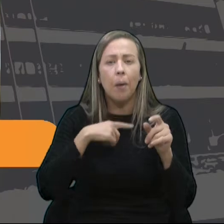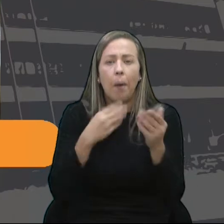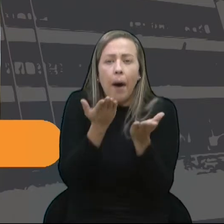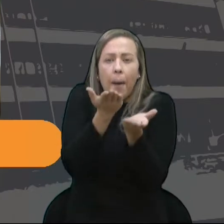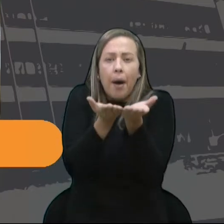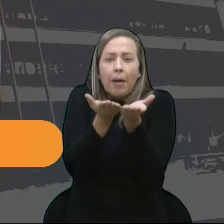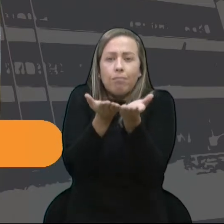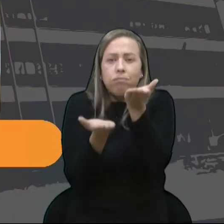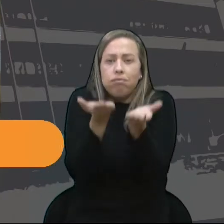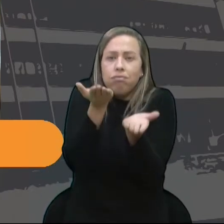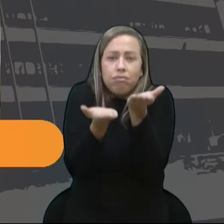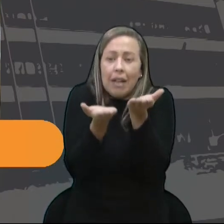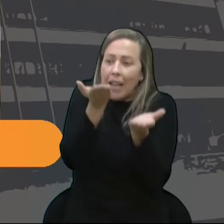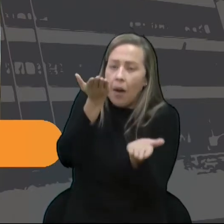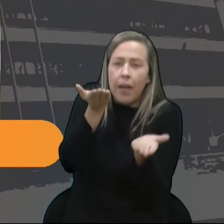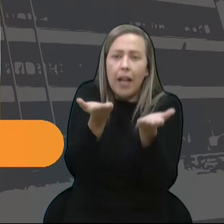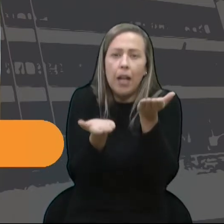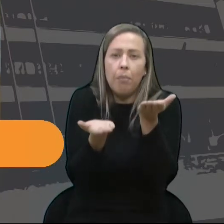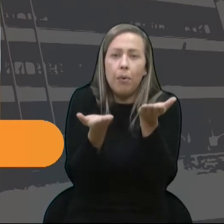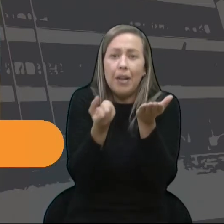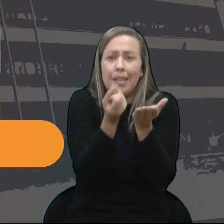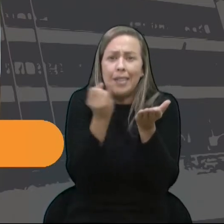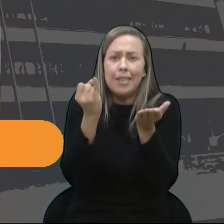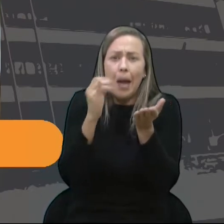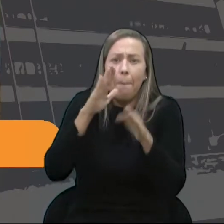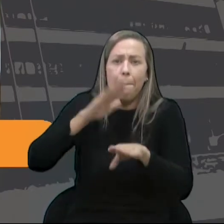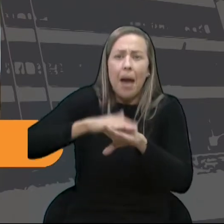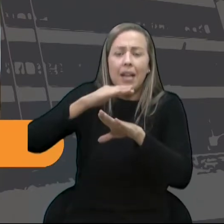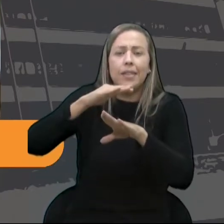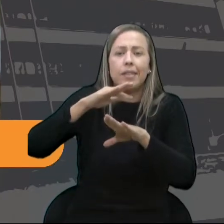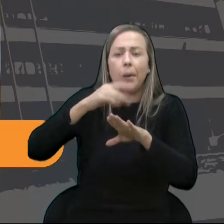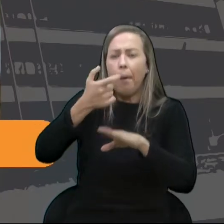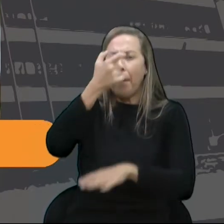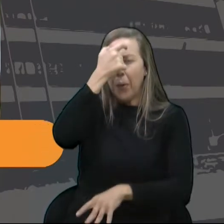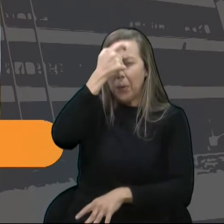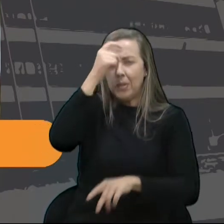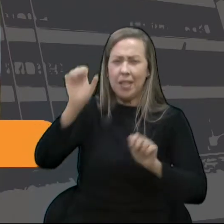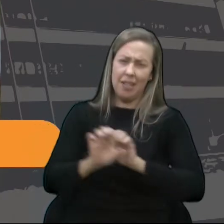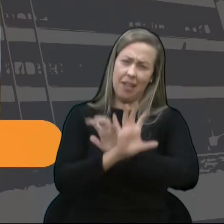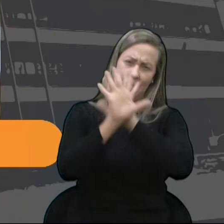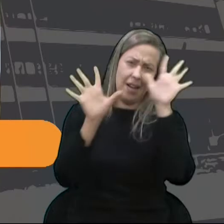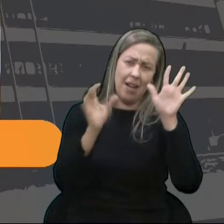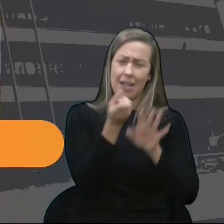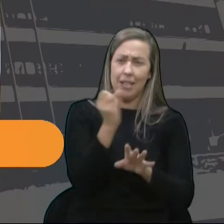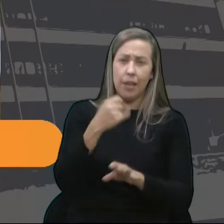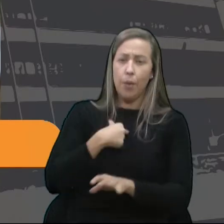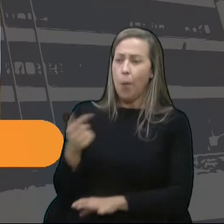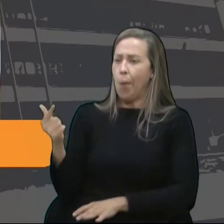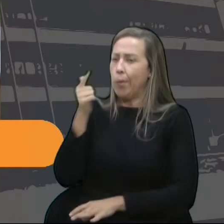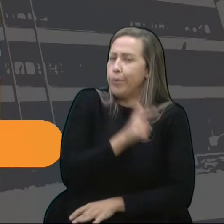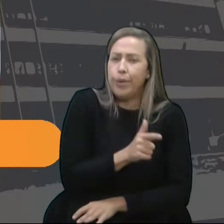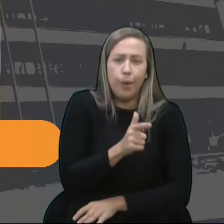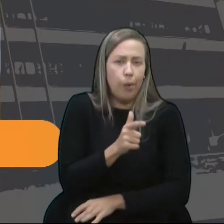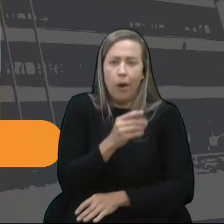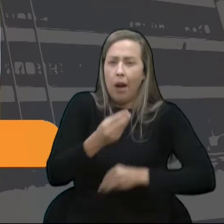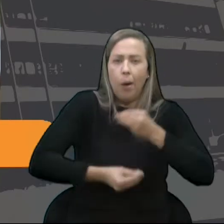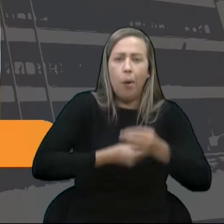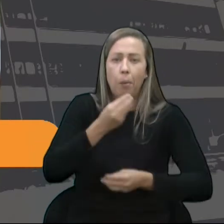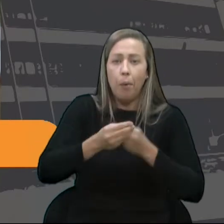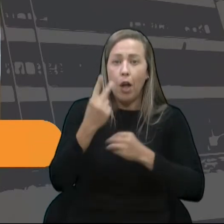na informação, quando ela extrapola o limite do bom senso, né? Não consigo conceber que